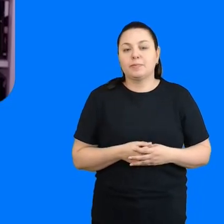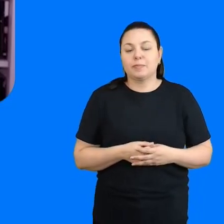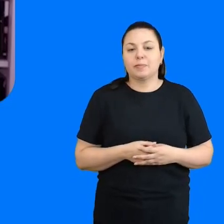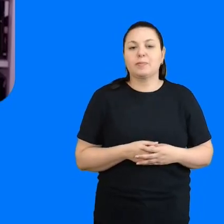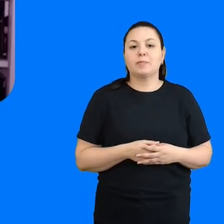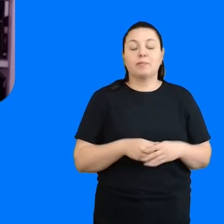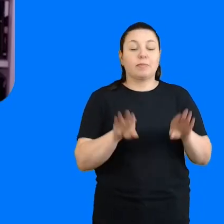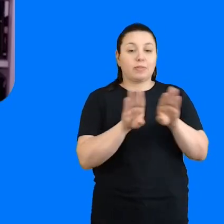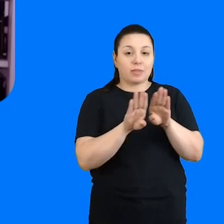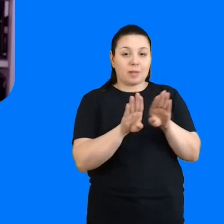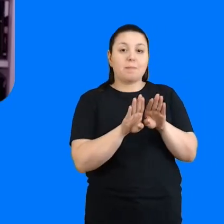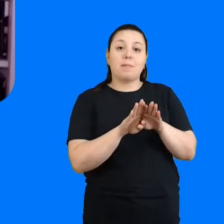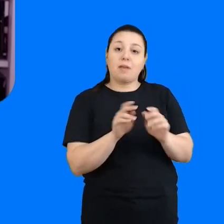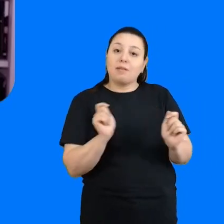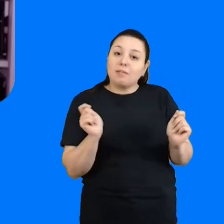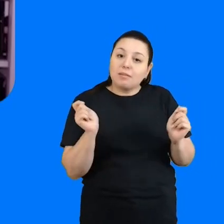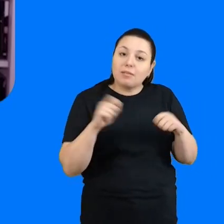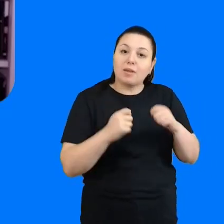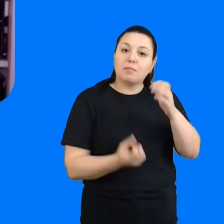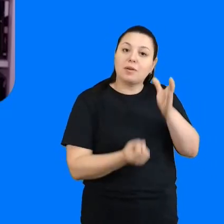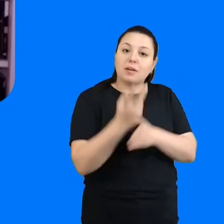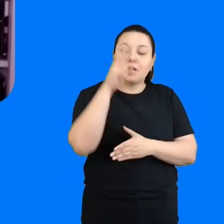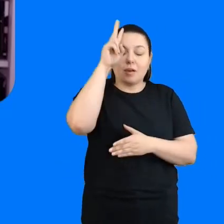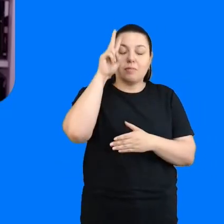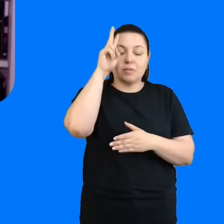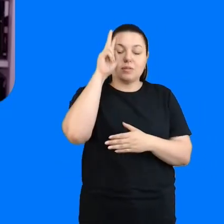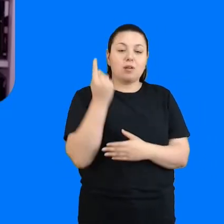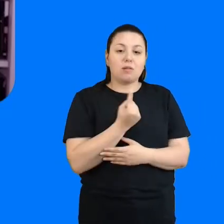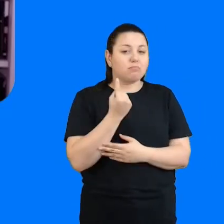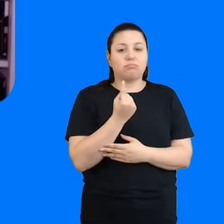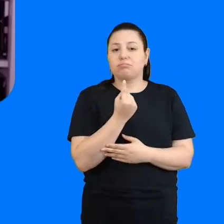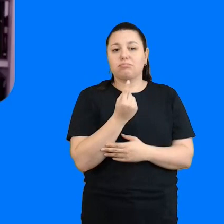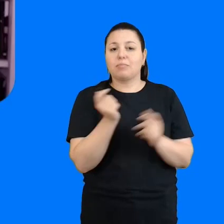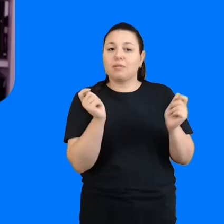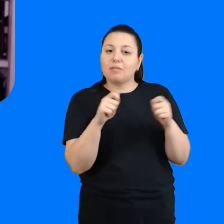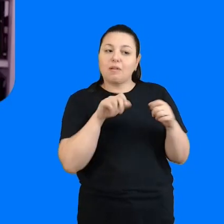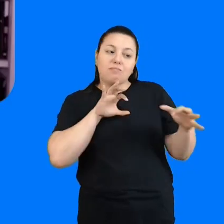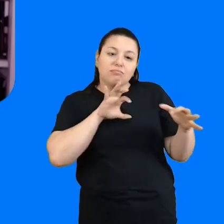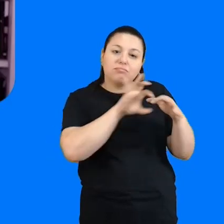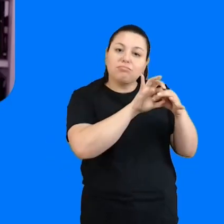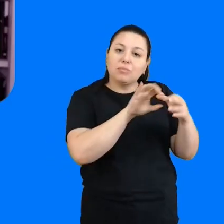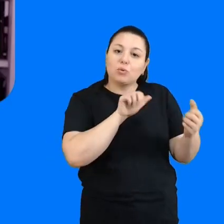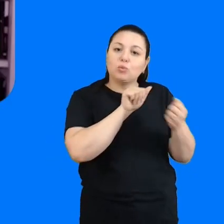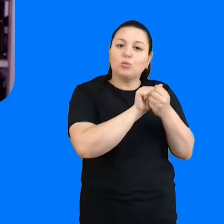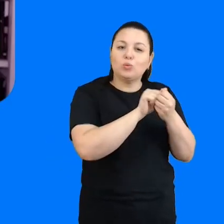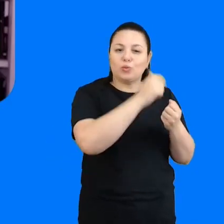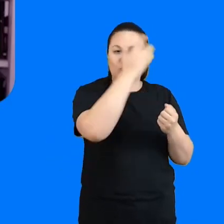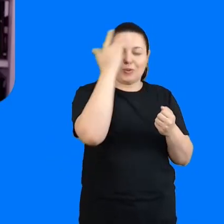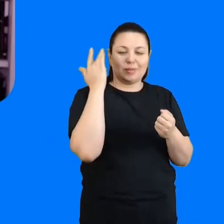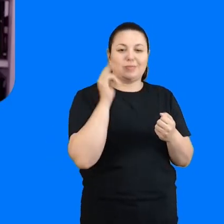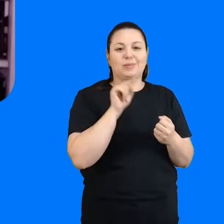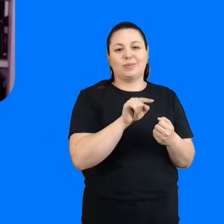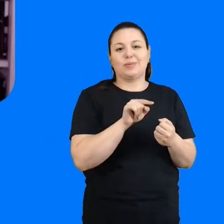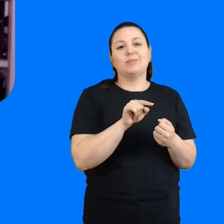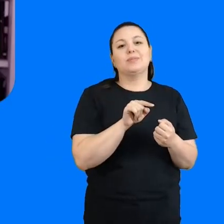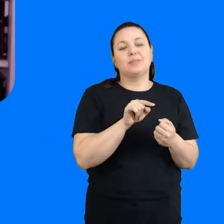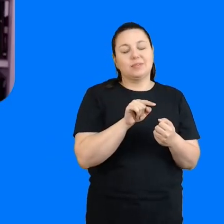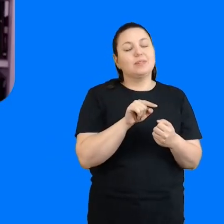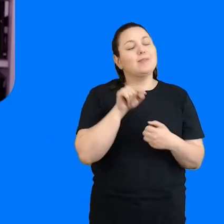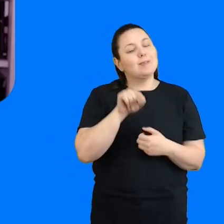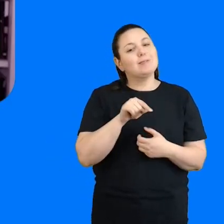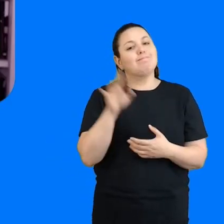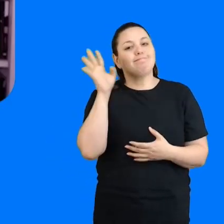co-criada com as pessoas, co-construída com as pessoas. E acho que essa é a beleza também do storyteller, é que ele